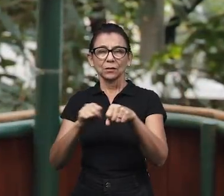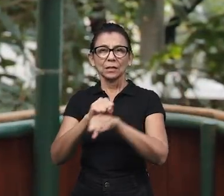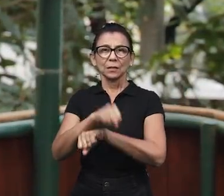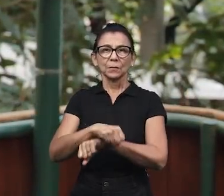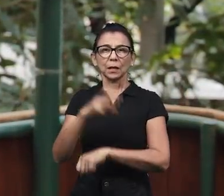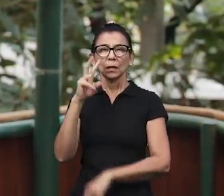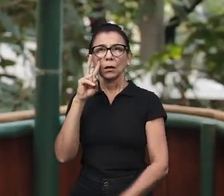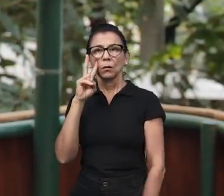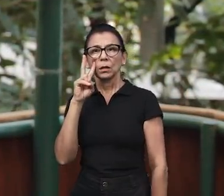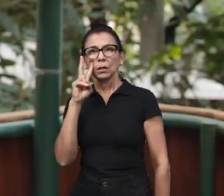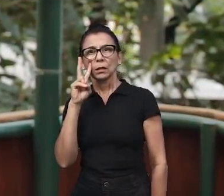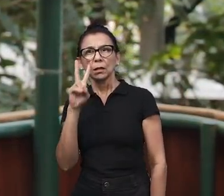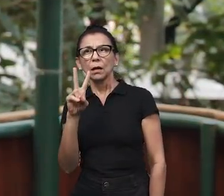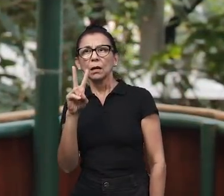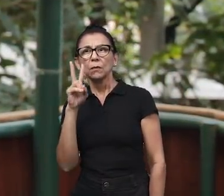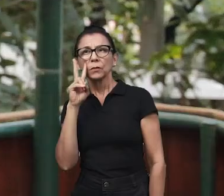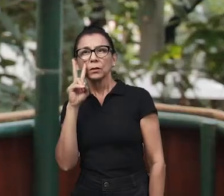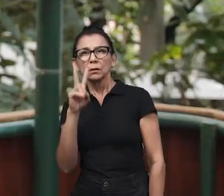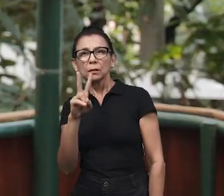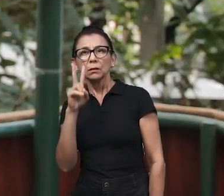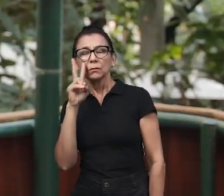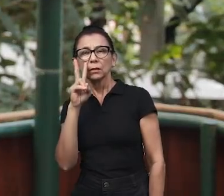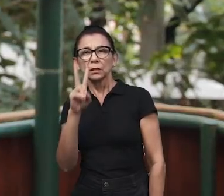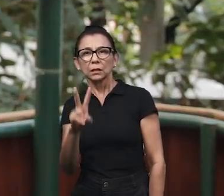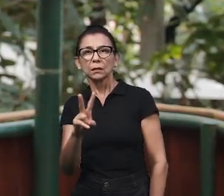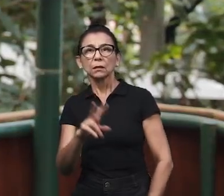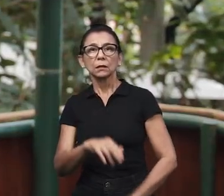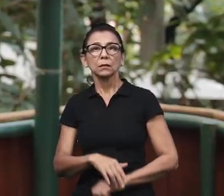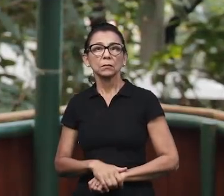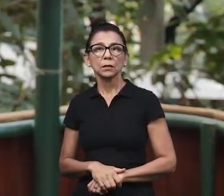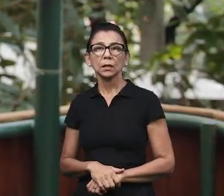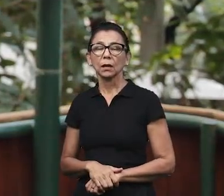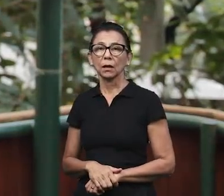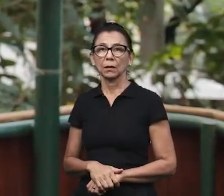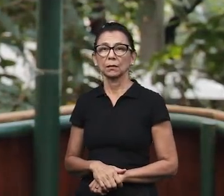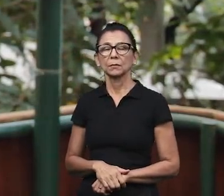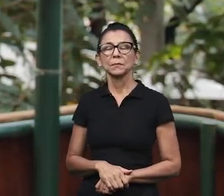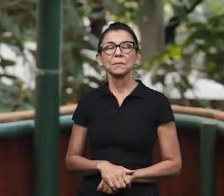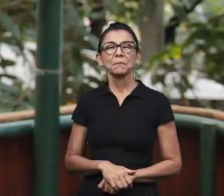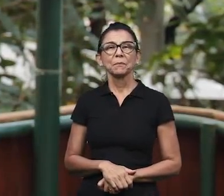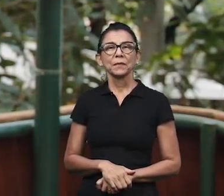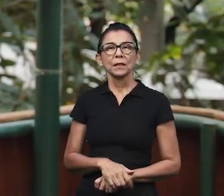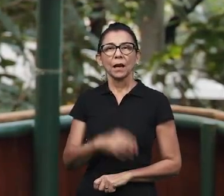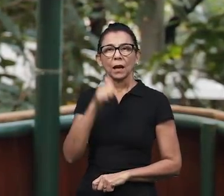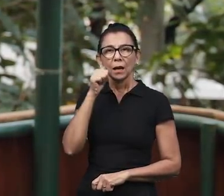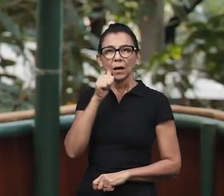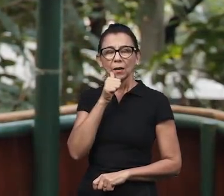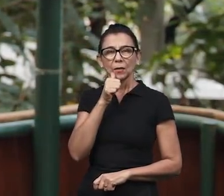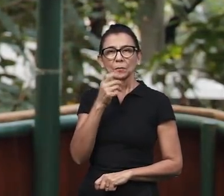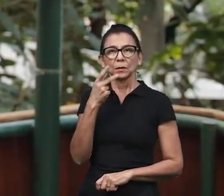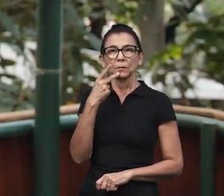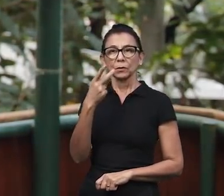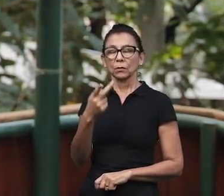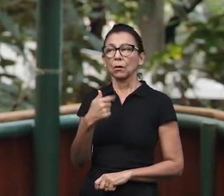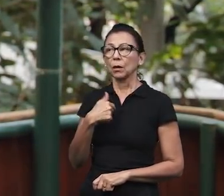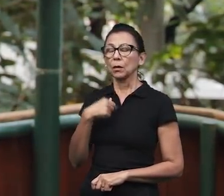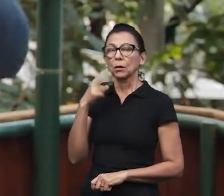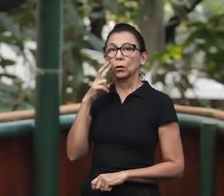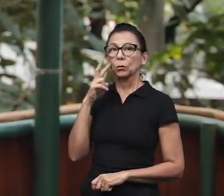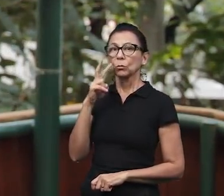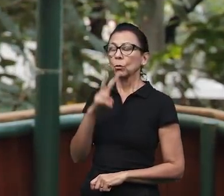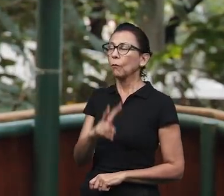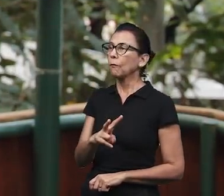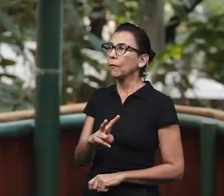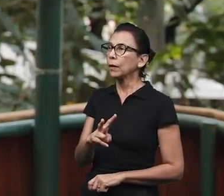maravilhosa. Eu não sei se todos vão ser capazes de ver, mas aí ela pegou e apontou para a gente em direção ao templo,